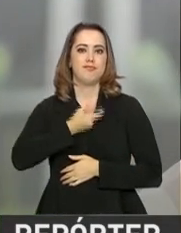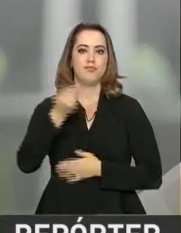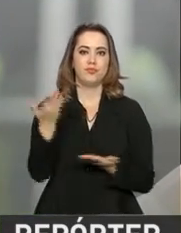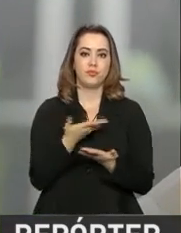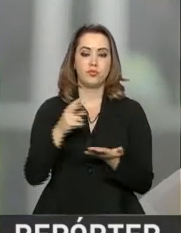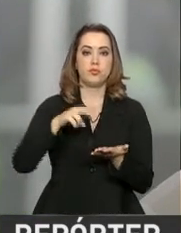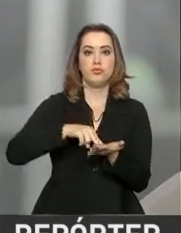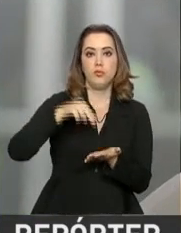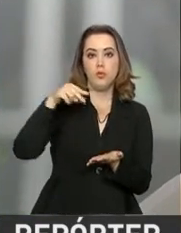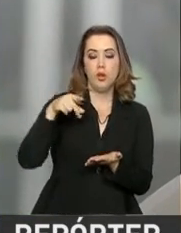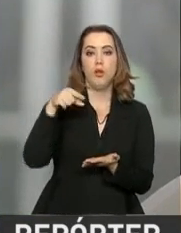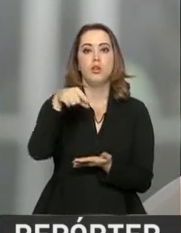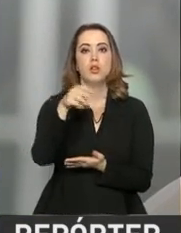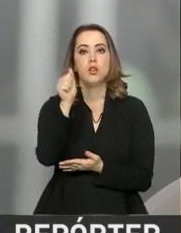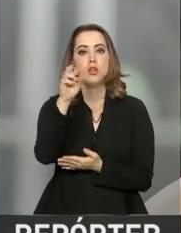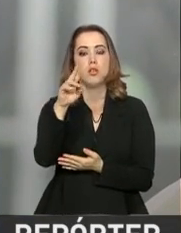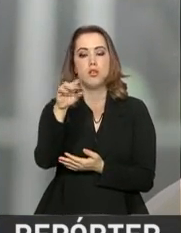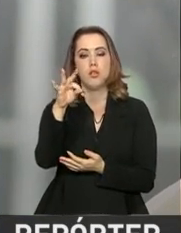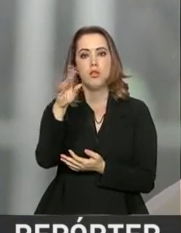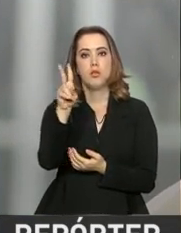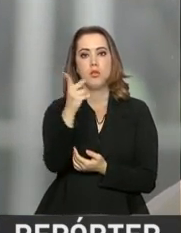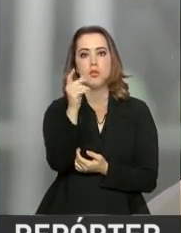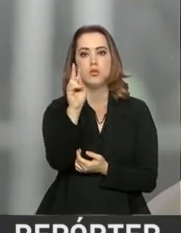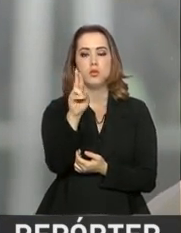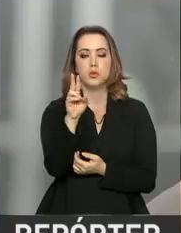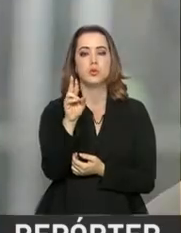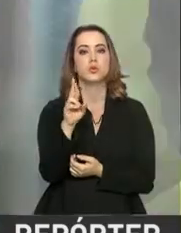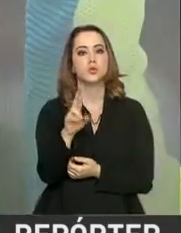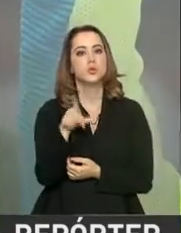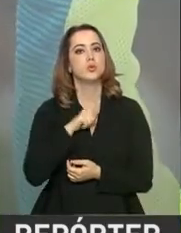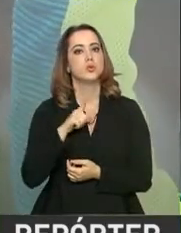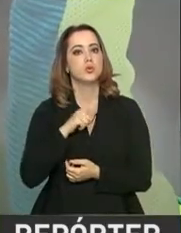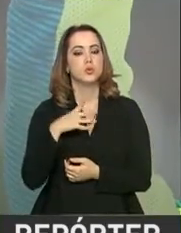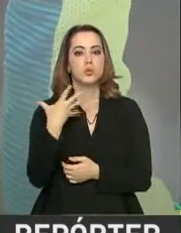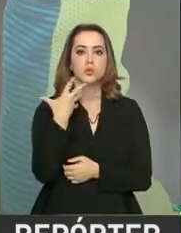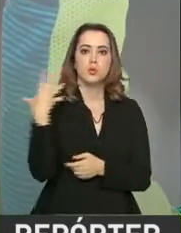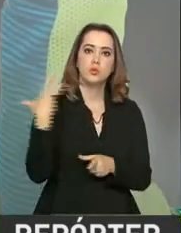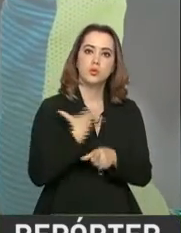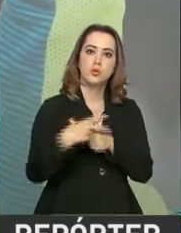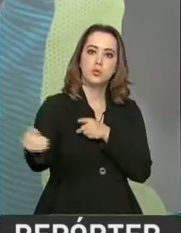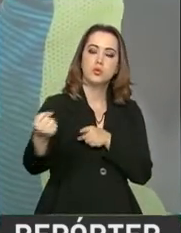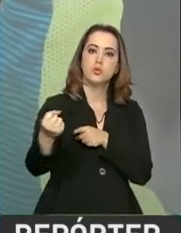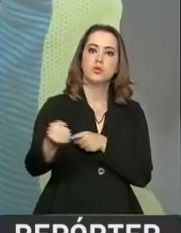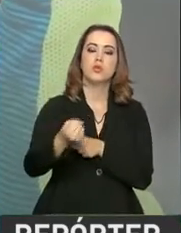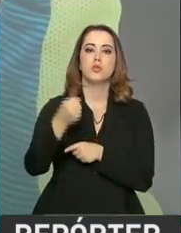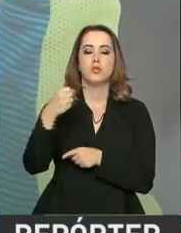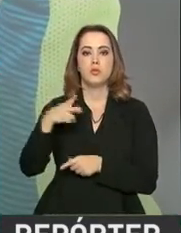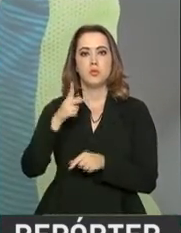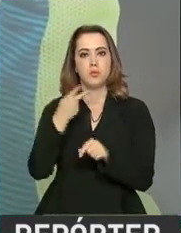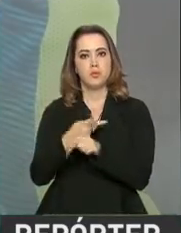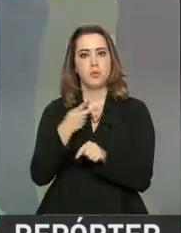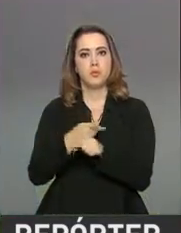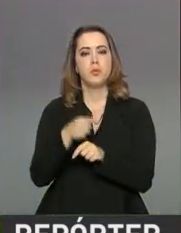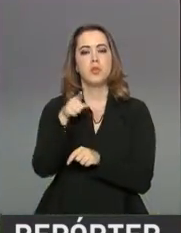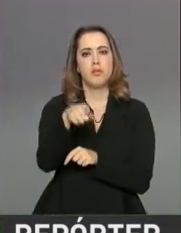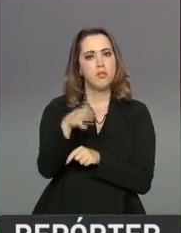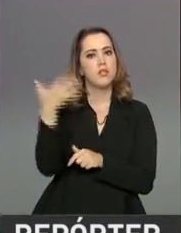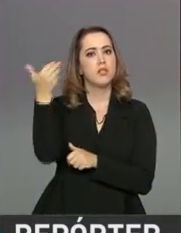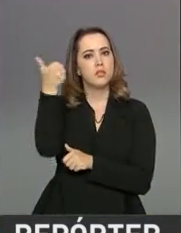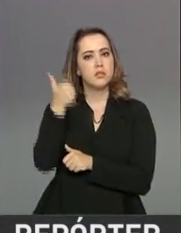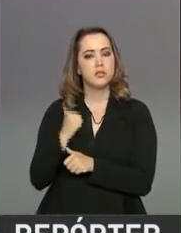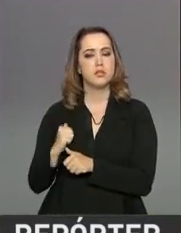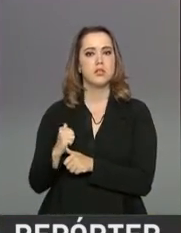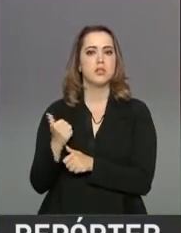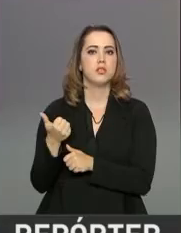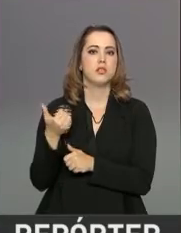ginasta Arthur Zanetti ficou com a prata na competição das argolas. Zanetti é beneficiado pelo programa Bolsa Atleta desde 2011